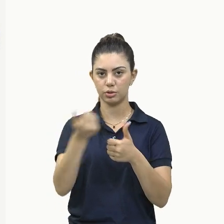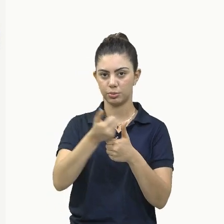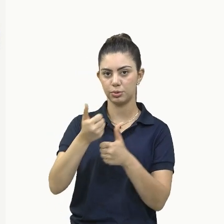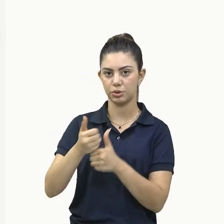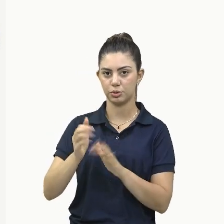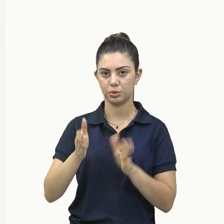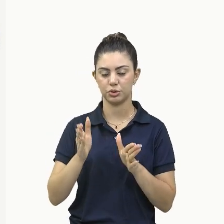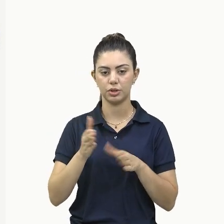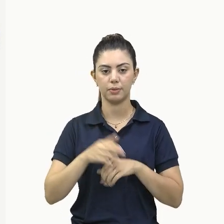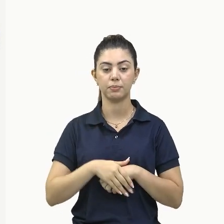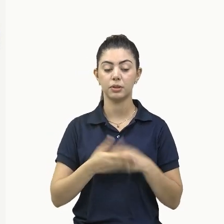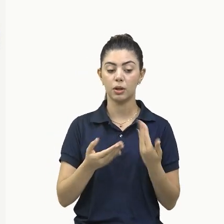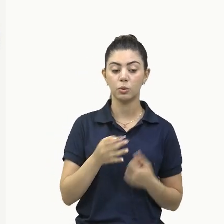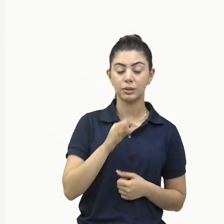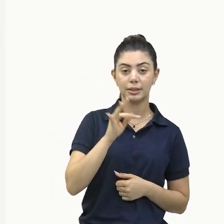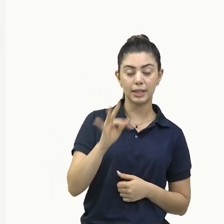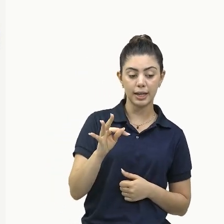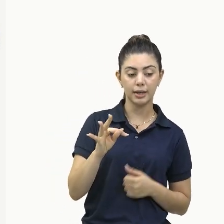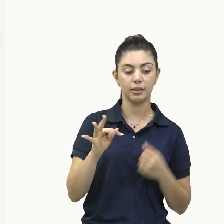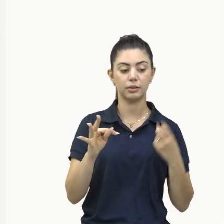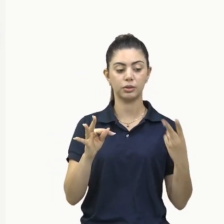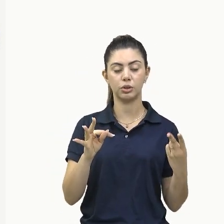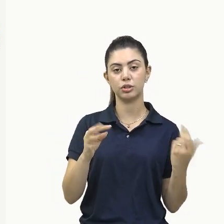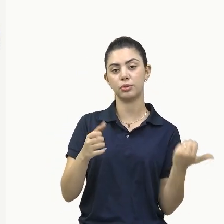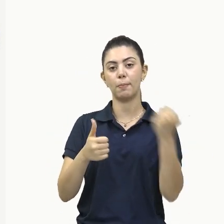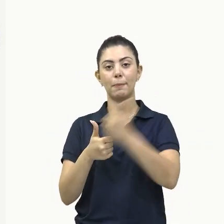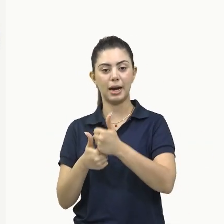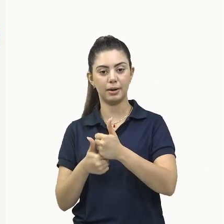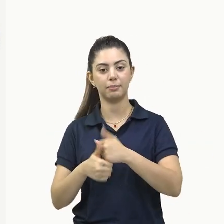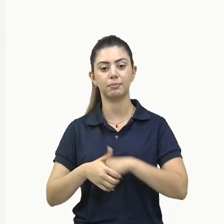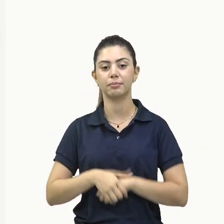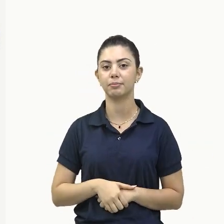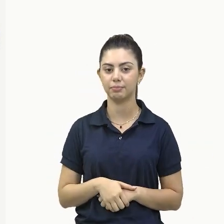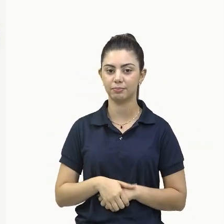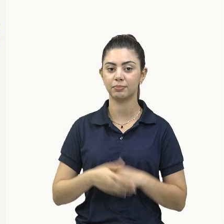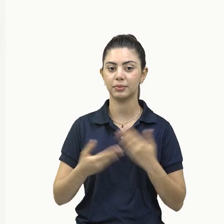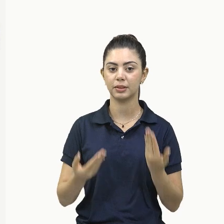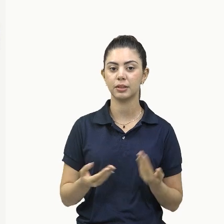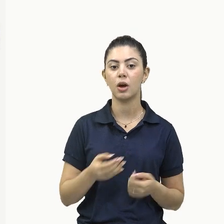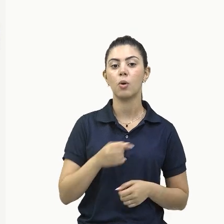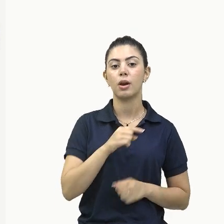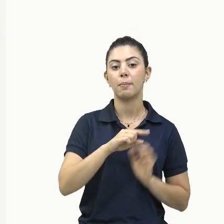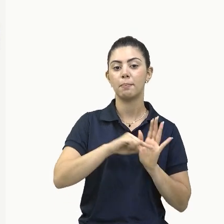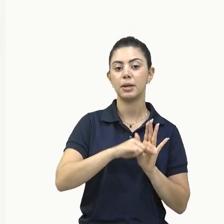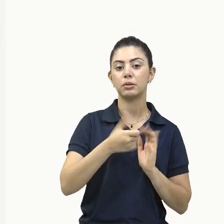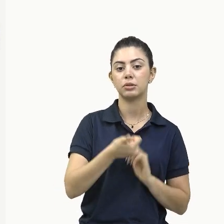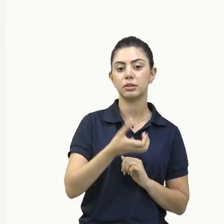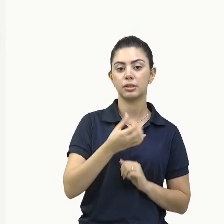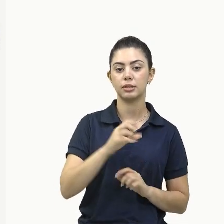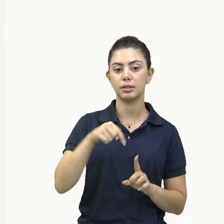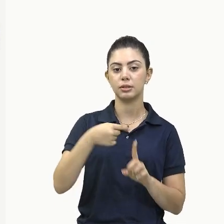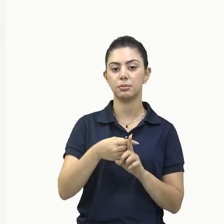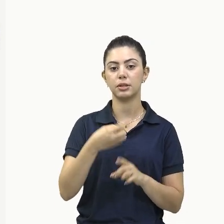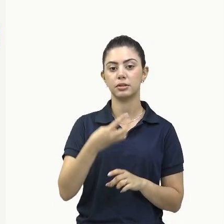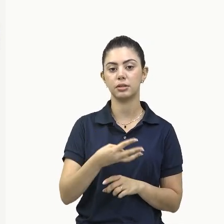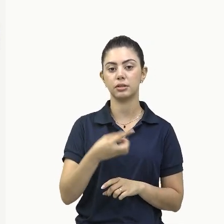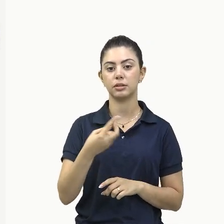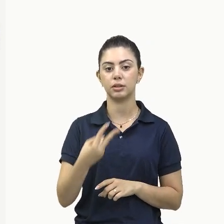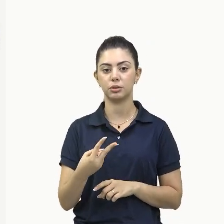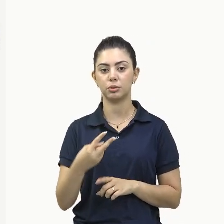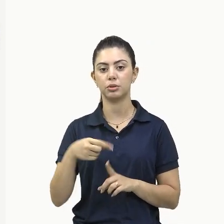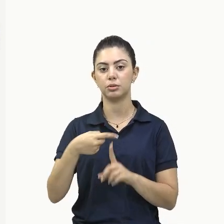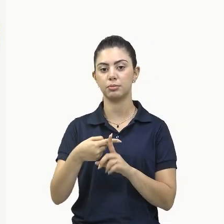Então, onde tem t, entra o 2. Menos 4, 2 ao quadrado, mais 16, que multiplica 2, mais